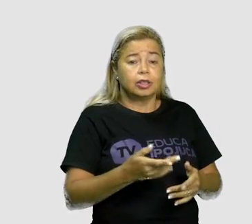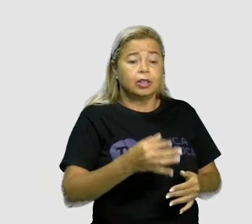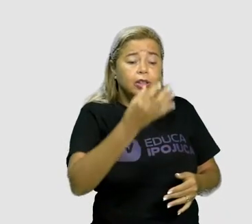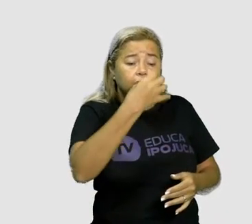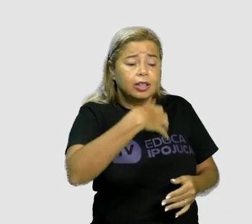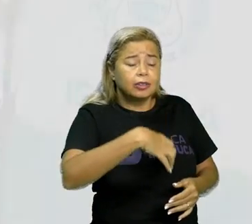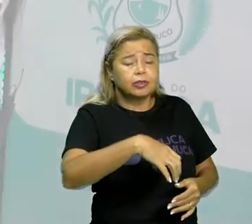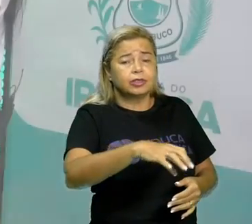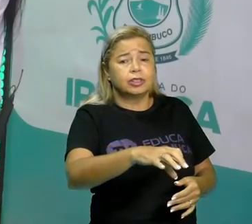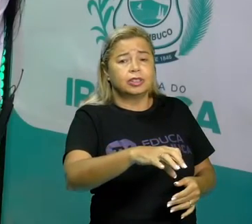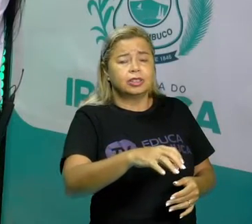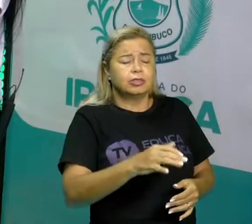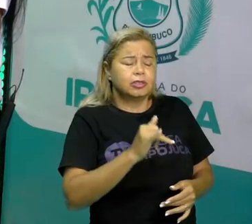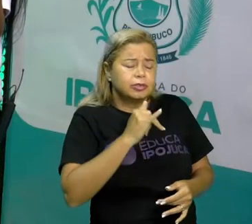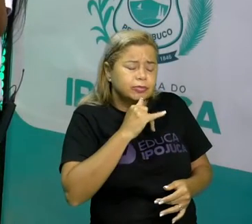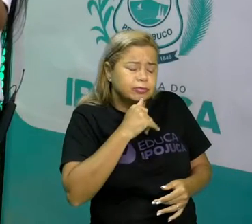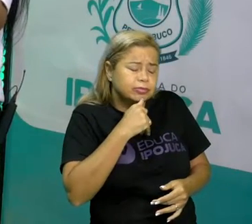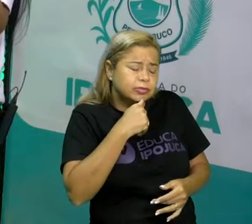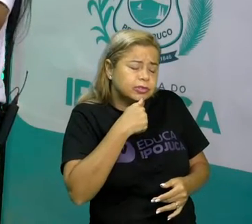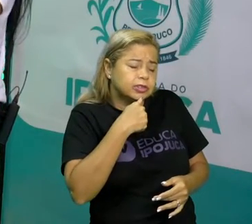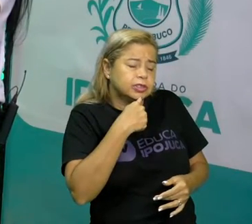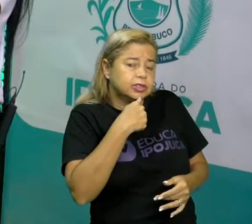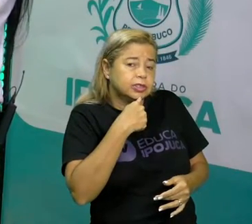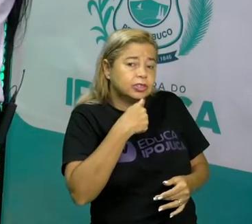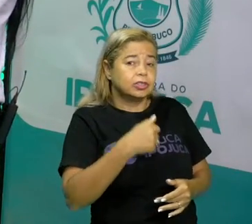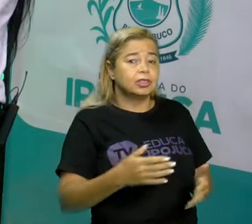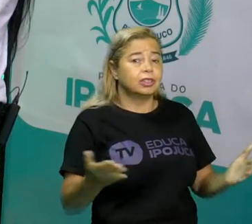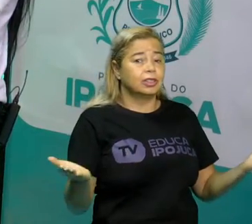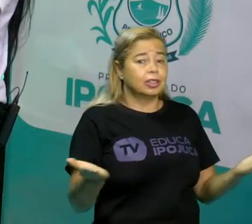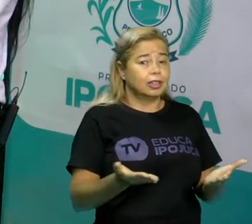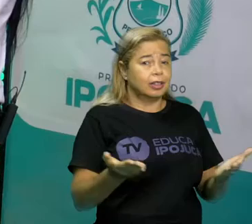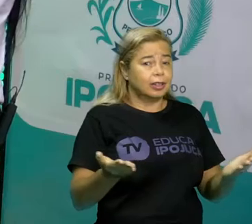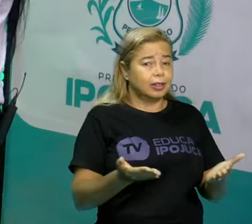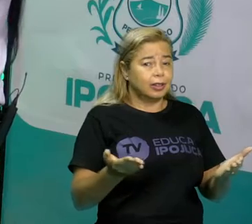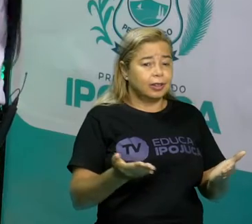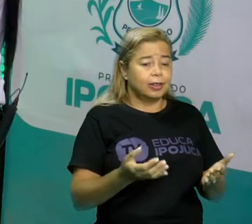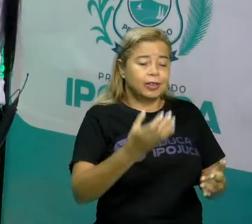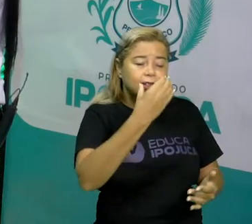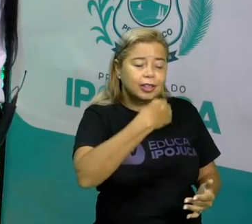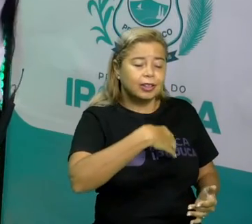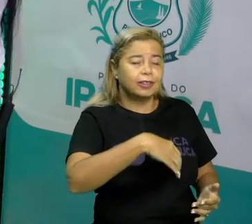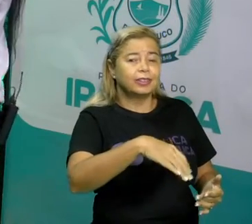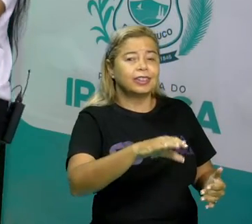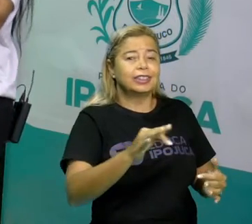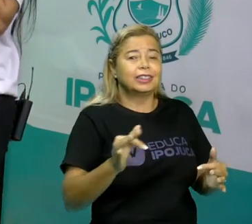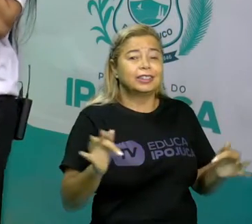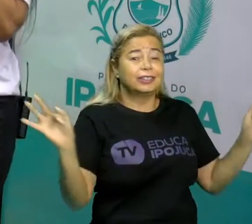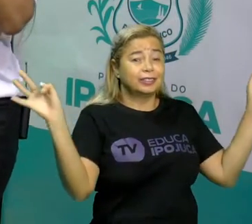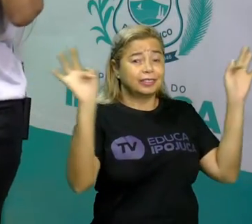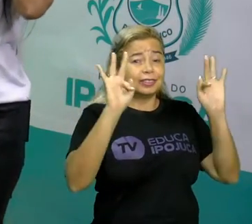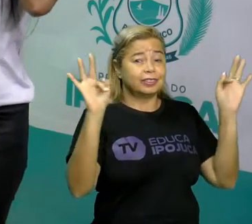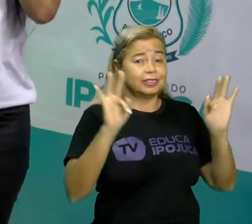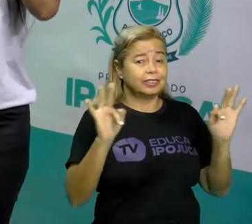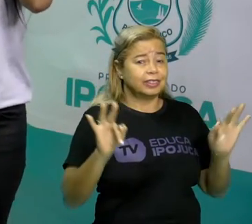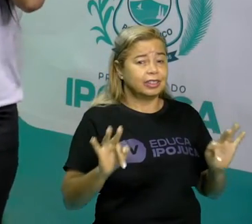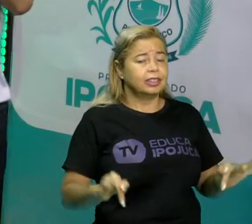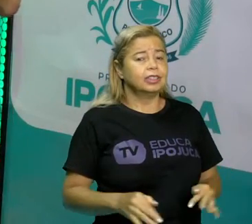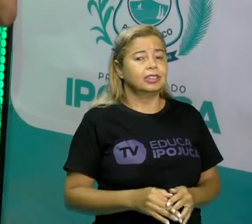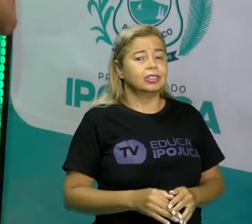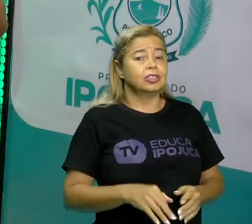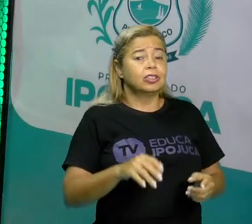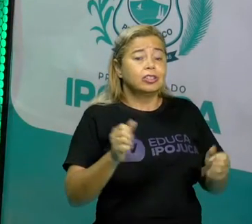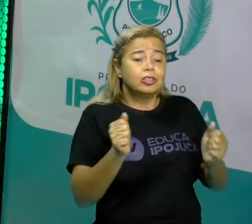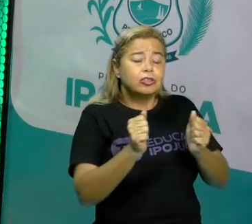com a cara de desconsolado. Ele não estava com essa cara contente que a gente está vendo agora. E o passarinho também está aí para a gente